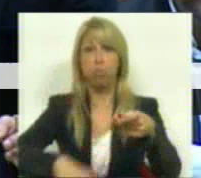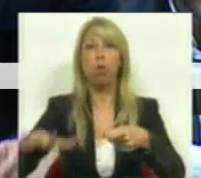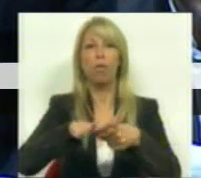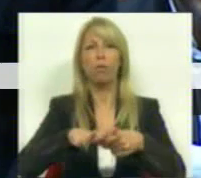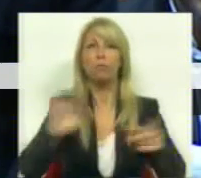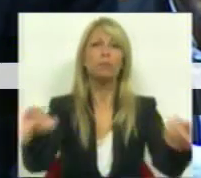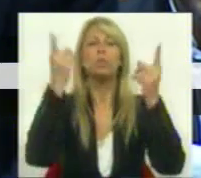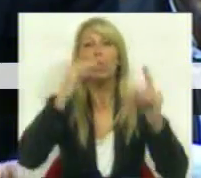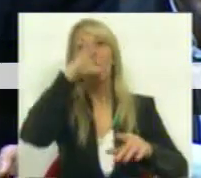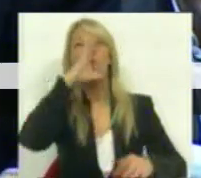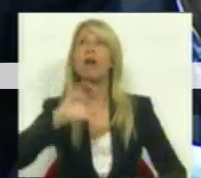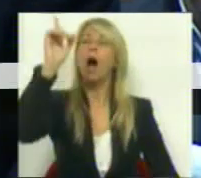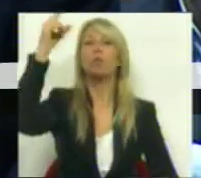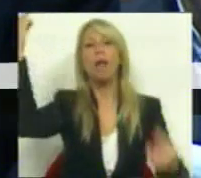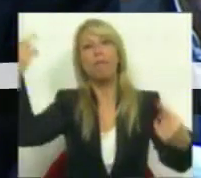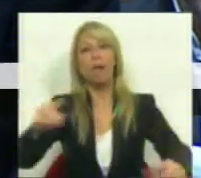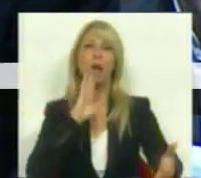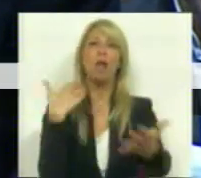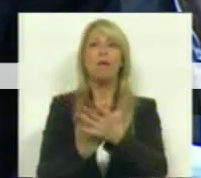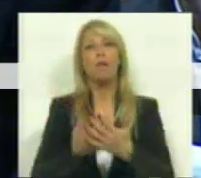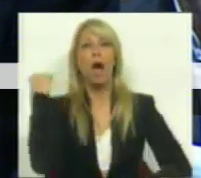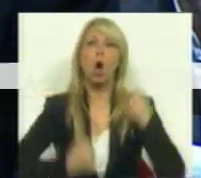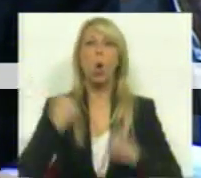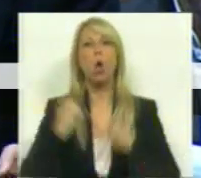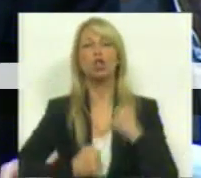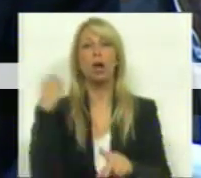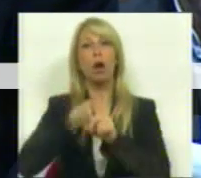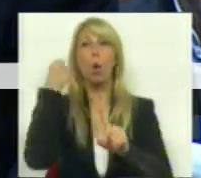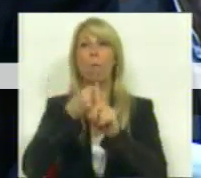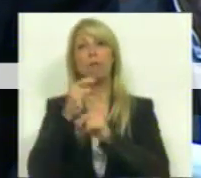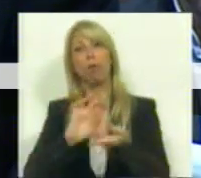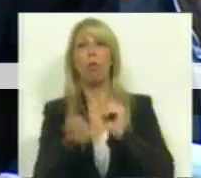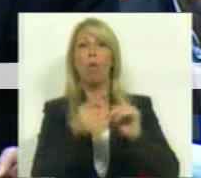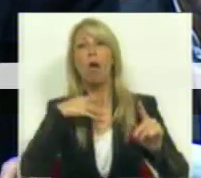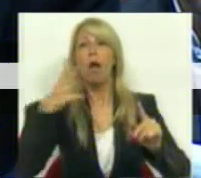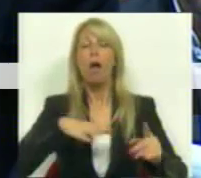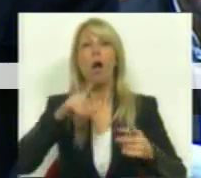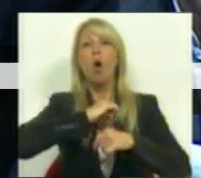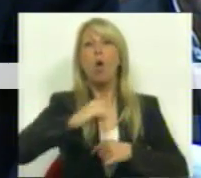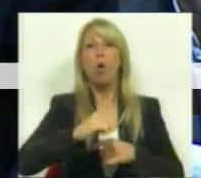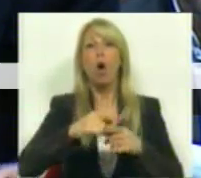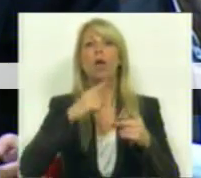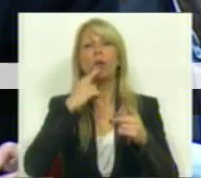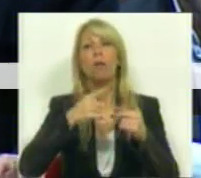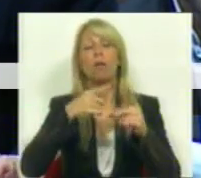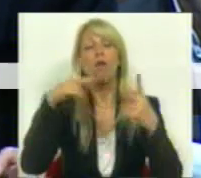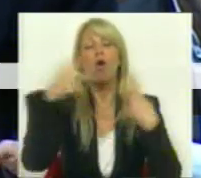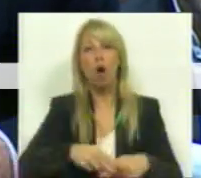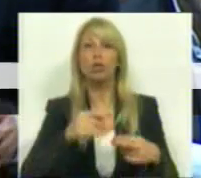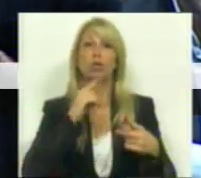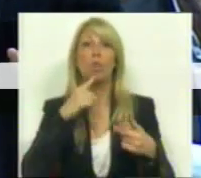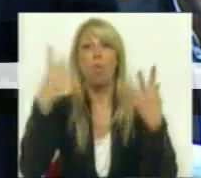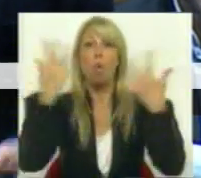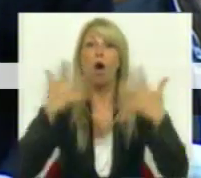tenha qualquer autoridade para contestar, combater e contrariar cortes noutros orçamentos e no orçamento comunitário. Um governo